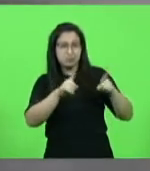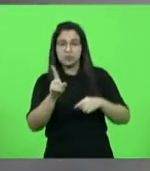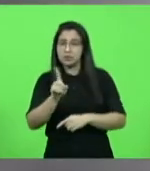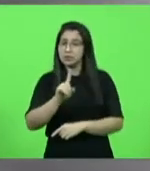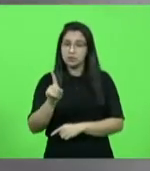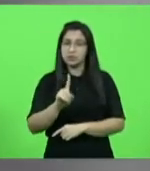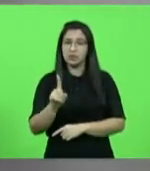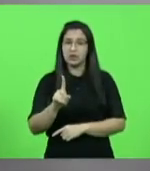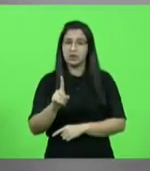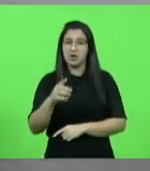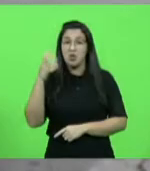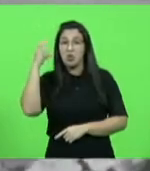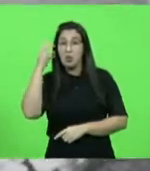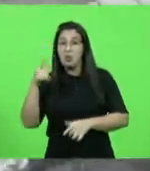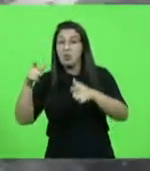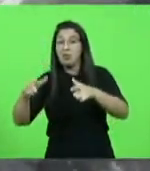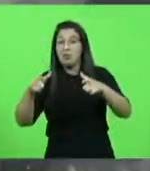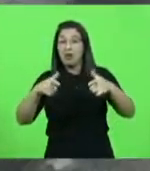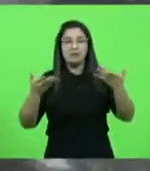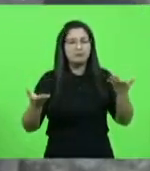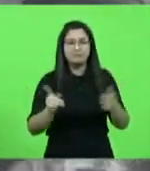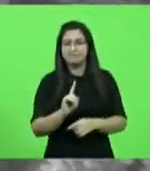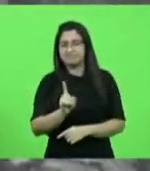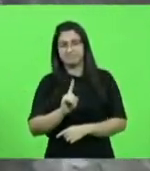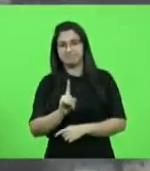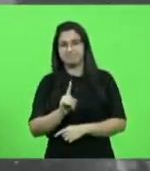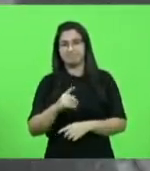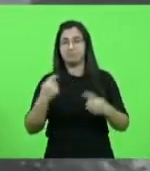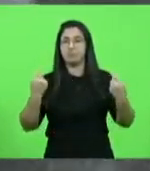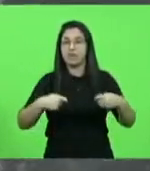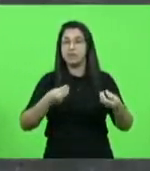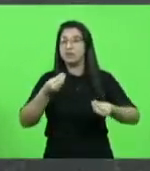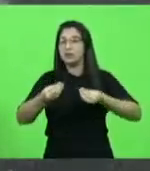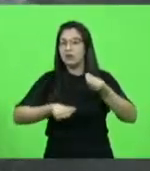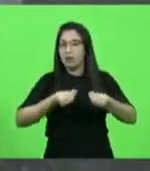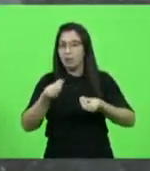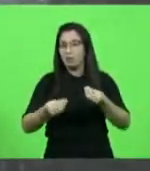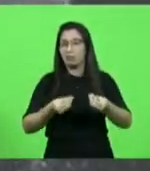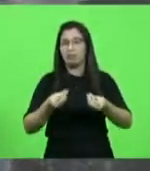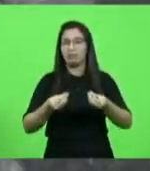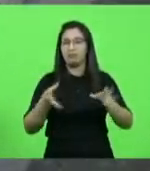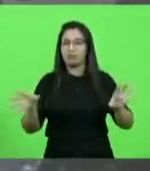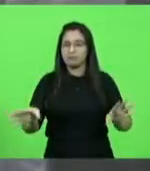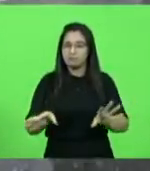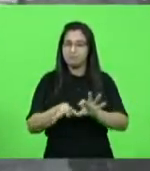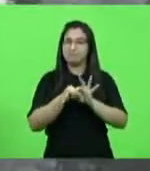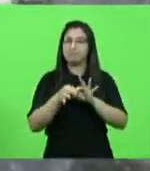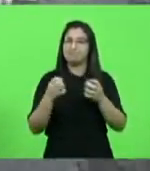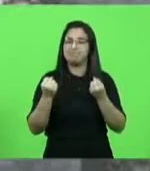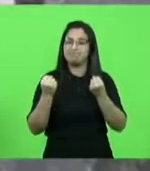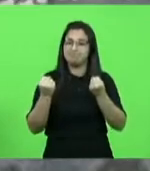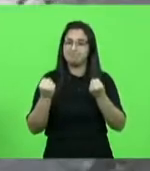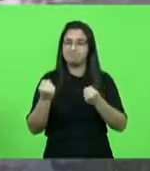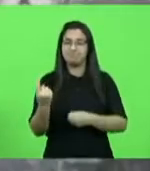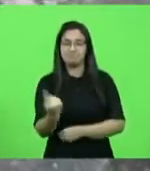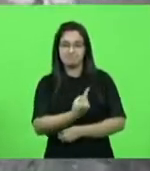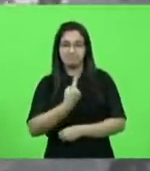vermos culpado por nada, mas estarmos muito unidos, estarmos